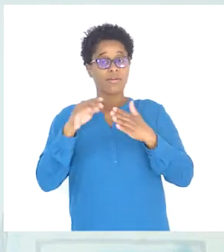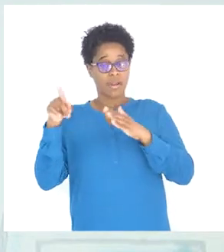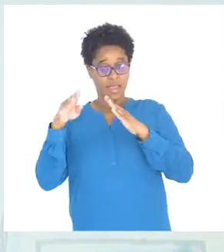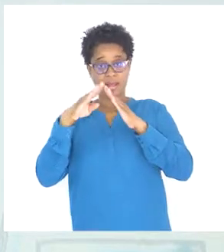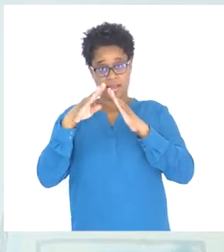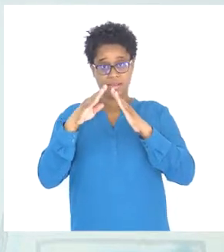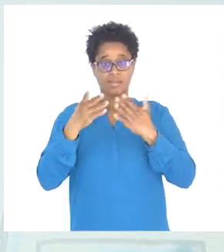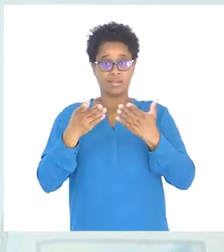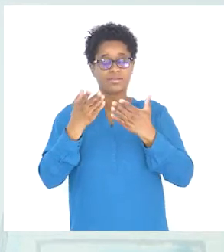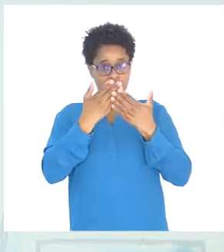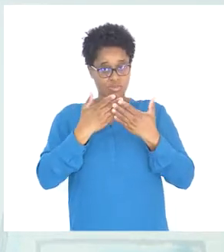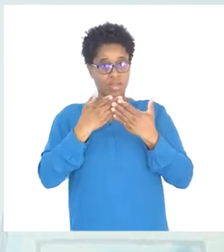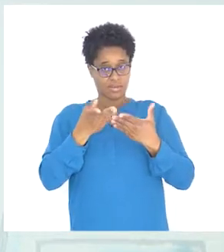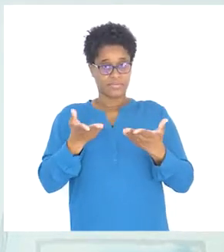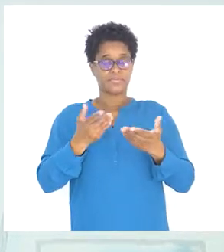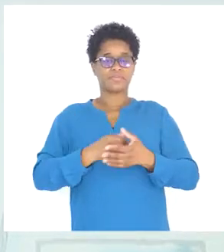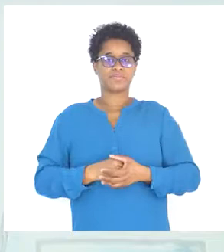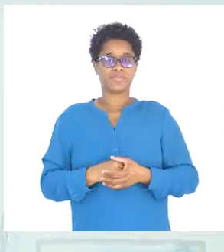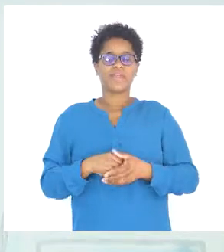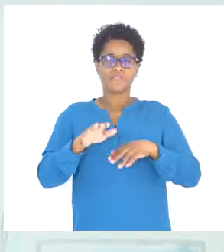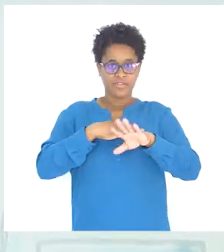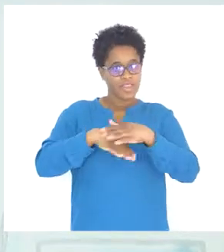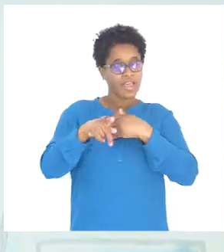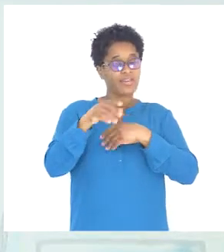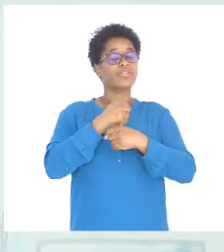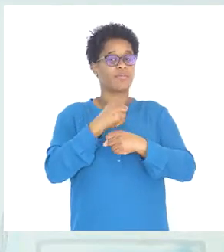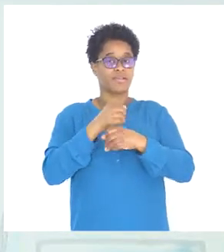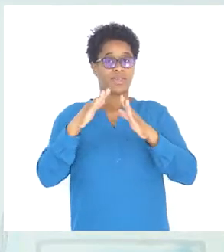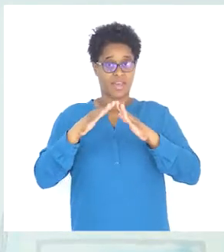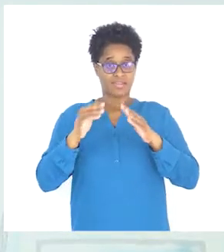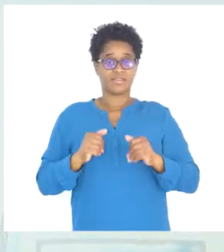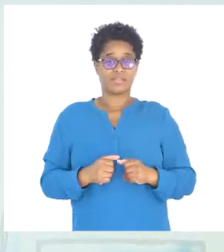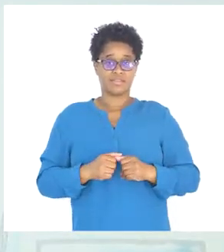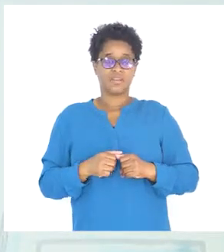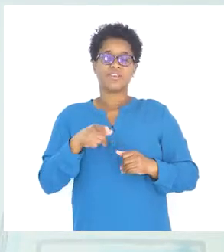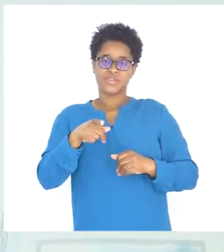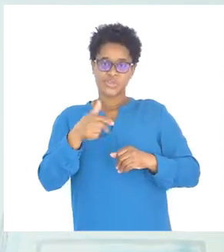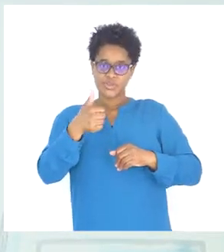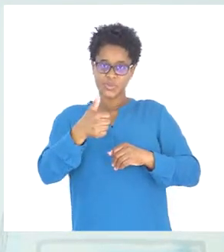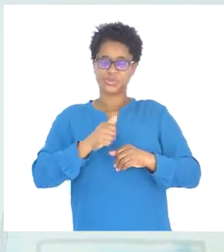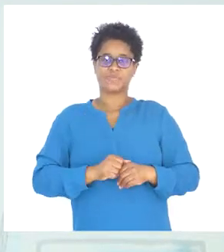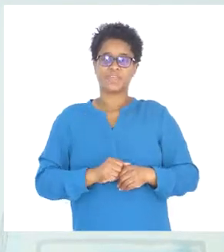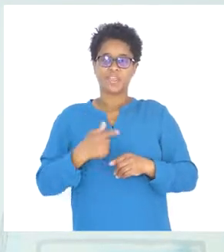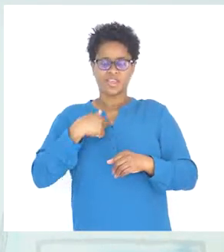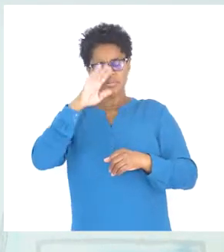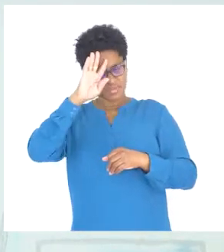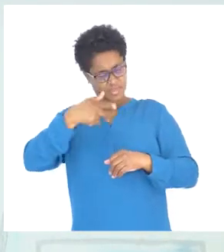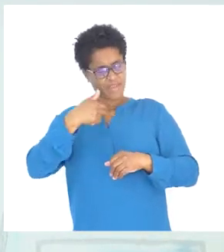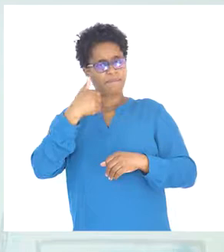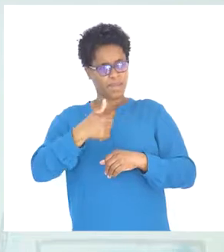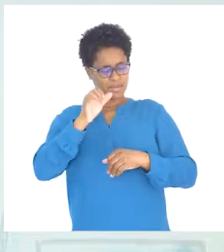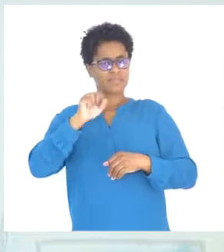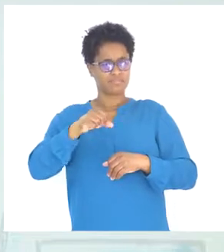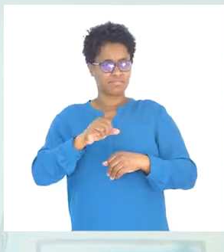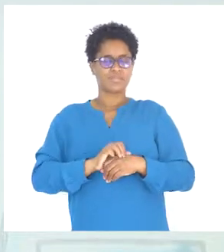casa? Estudaram? Fizeram trabalho de casa? Isso mesmo, acredito bem que